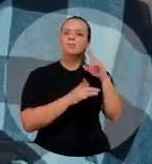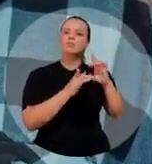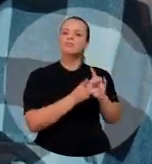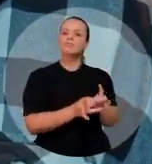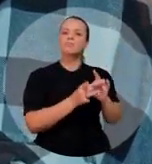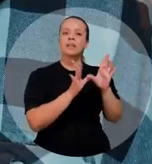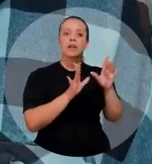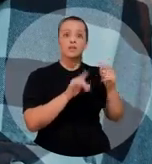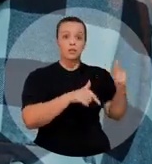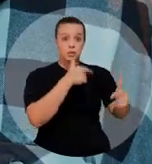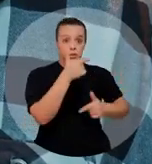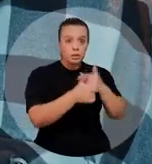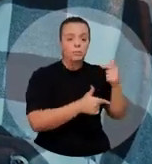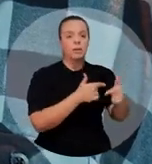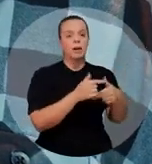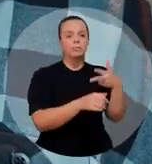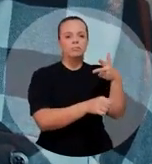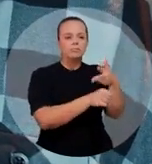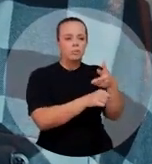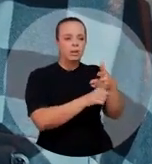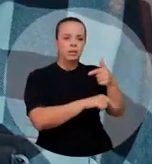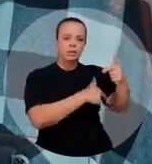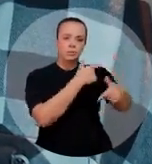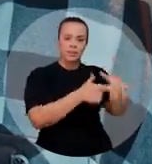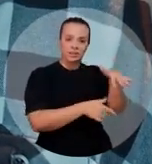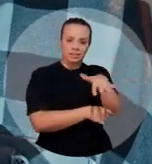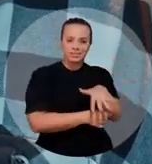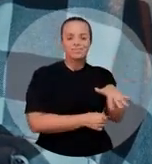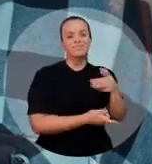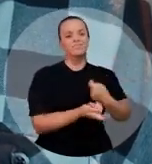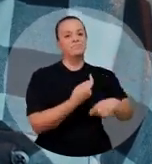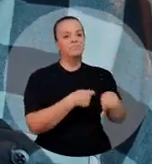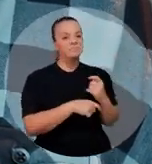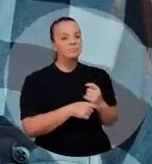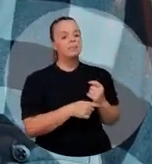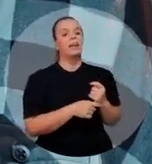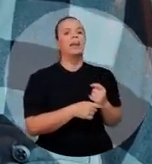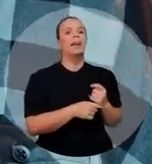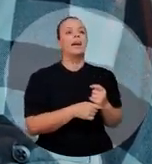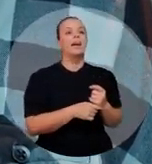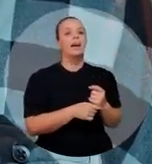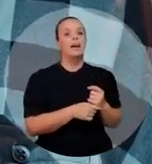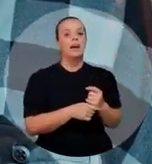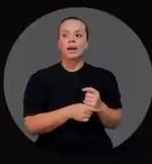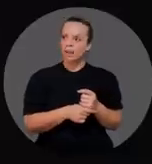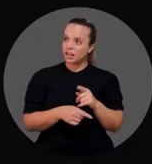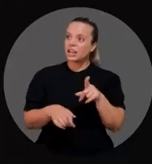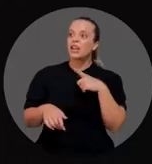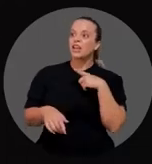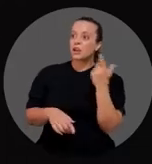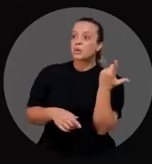cabeça, me deu essa liberdade criativa, fazendo a produção executiva do meu filme. Conseguindo um